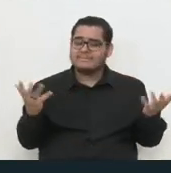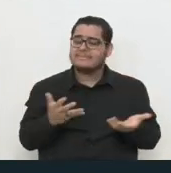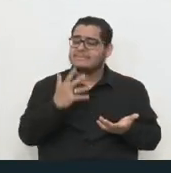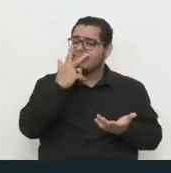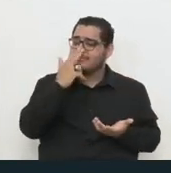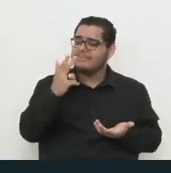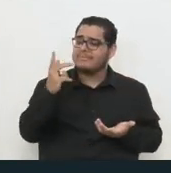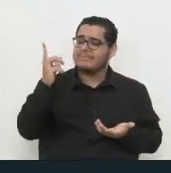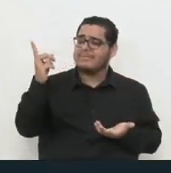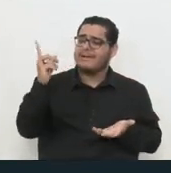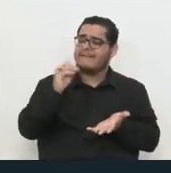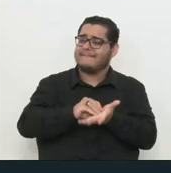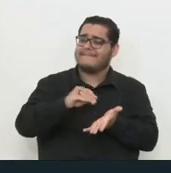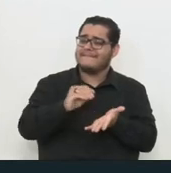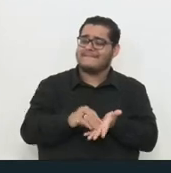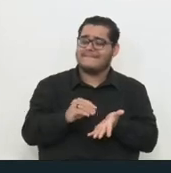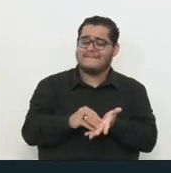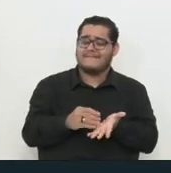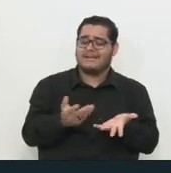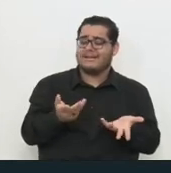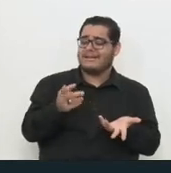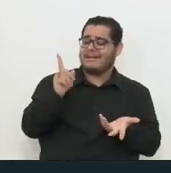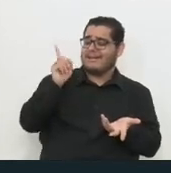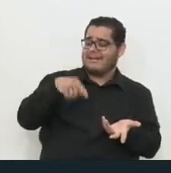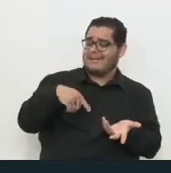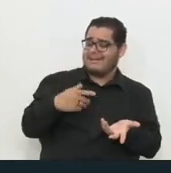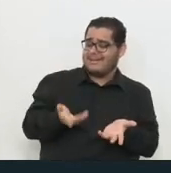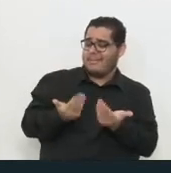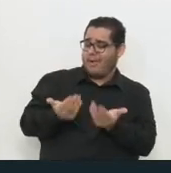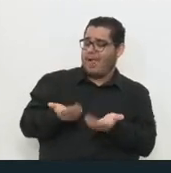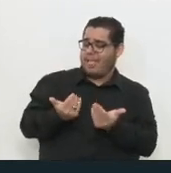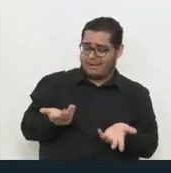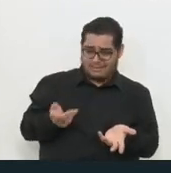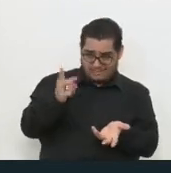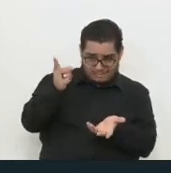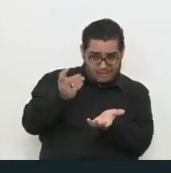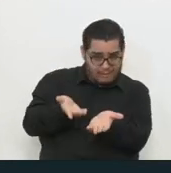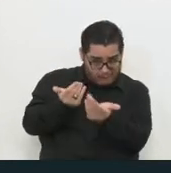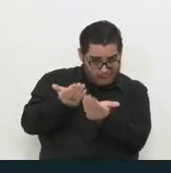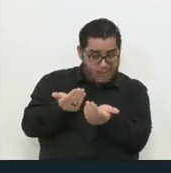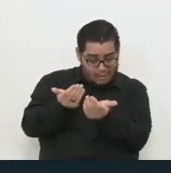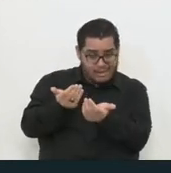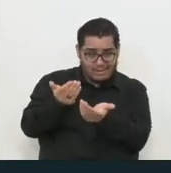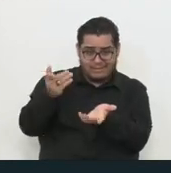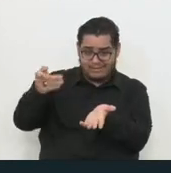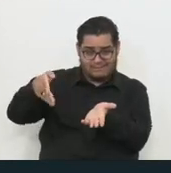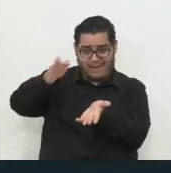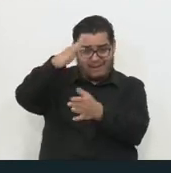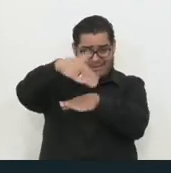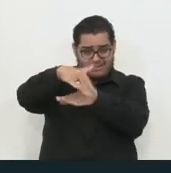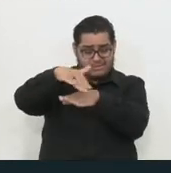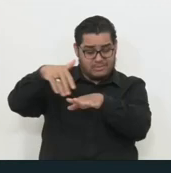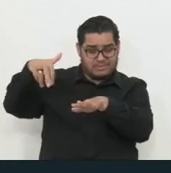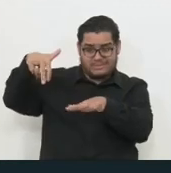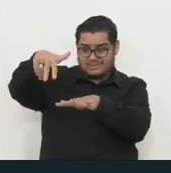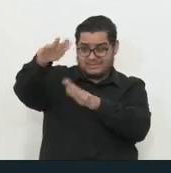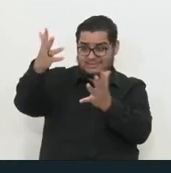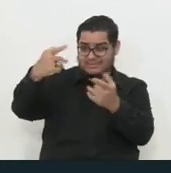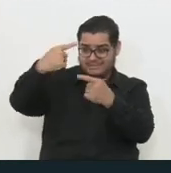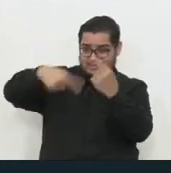alguém me disse assim ah mas ele é um moleque então se ele é moleque vai para rua e não